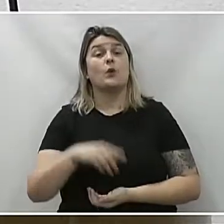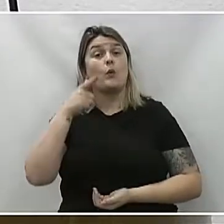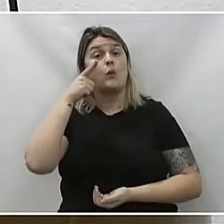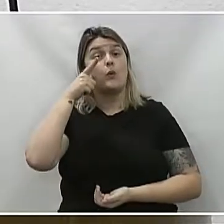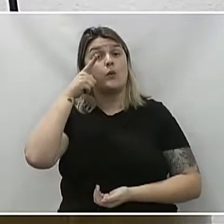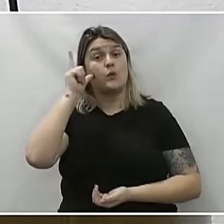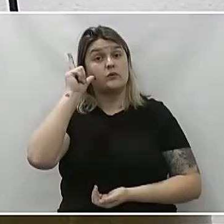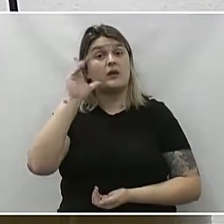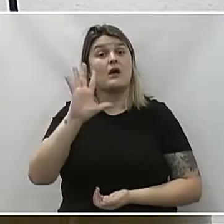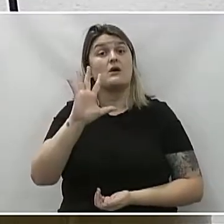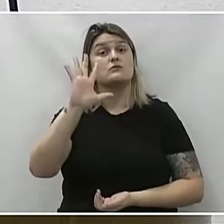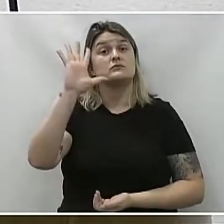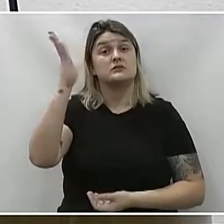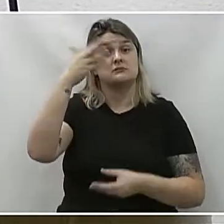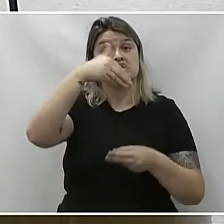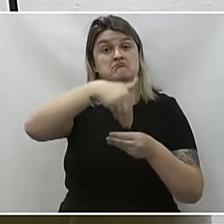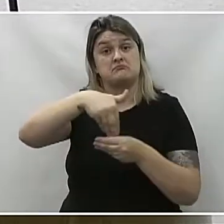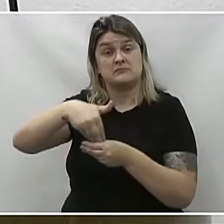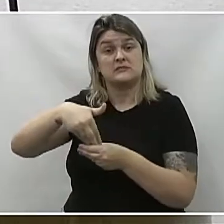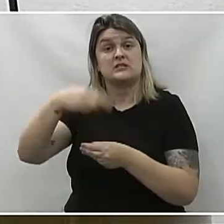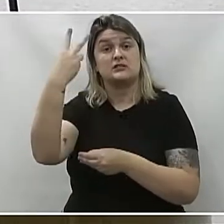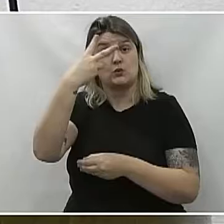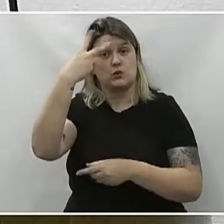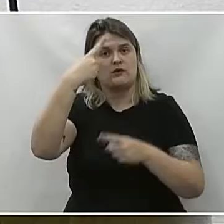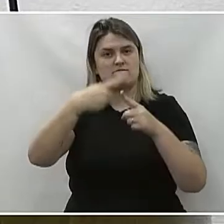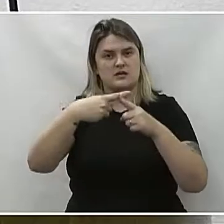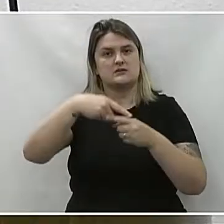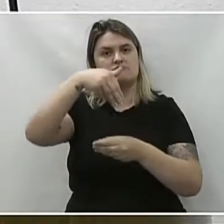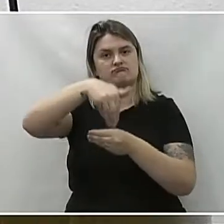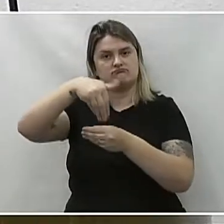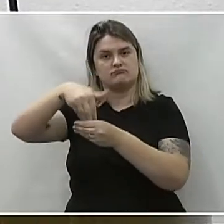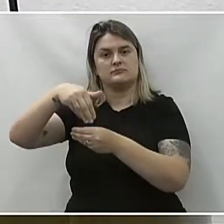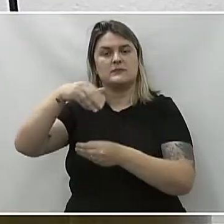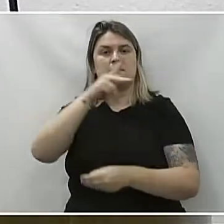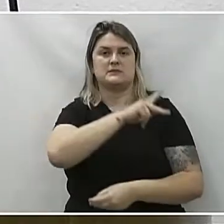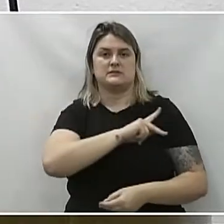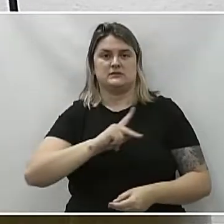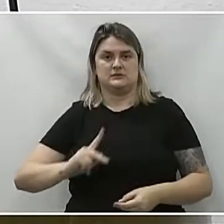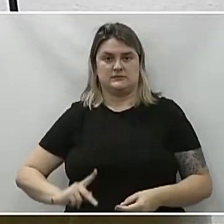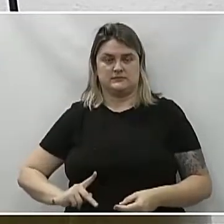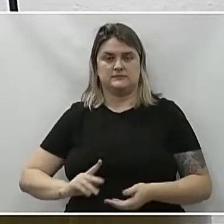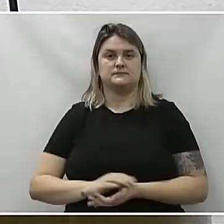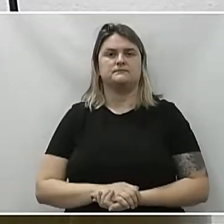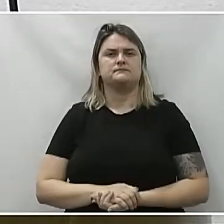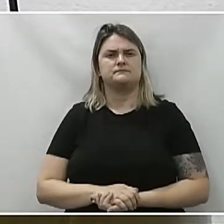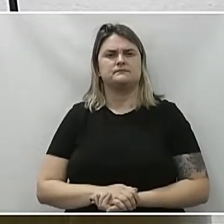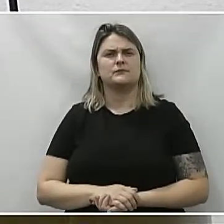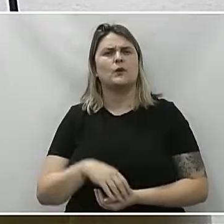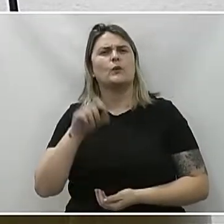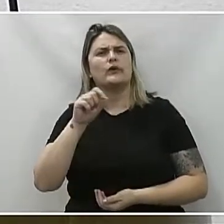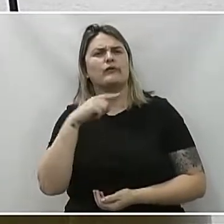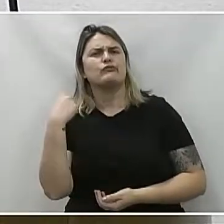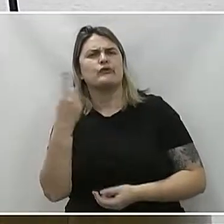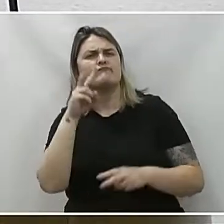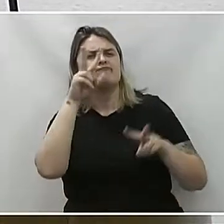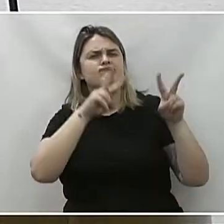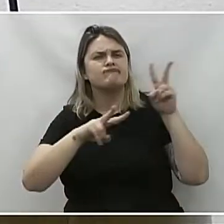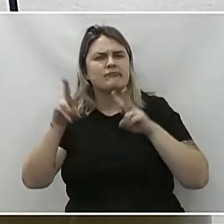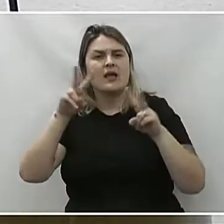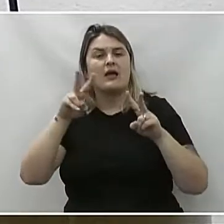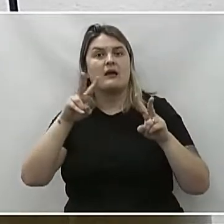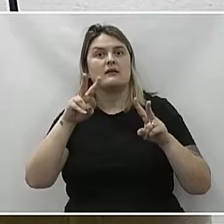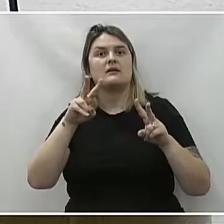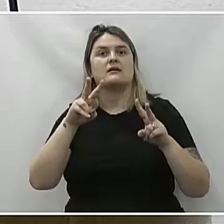Ontem nós tivemos o resultado do segundo turno das eleições presidenciais. E o que a gente tem visto desde que saiu